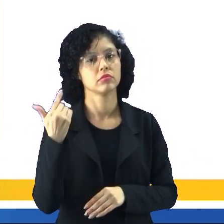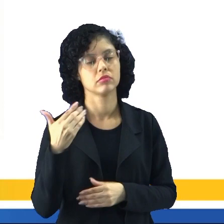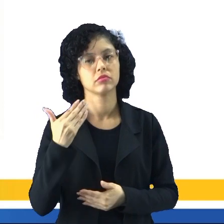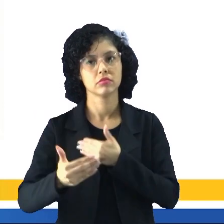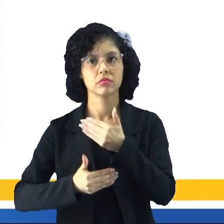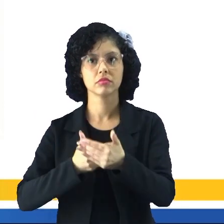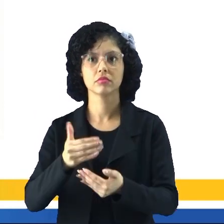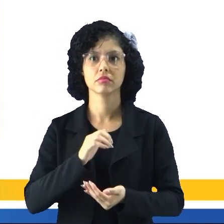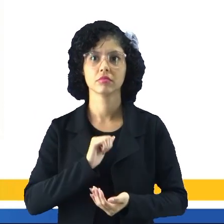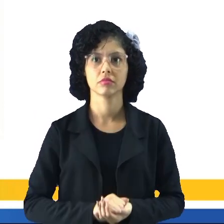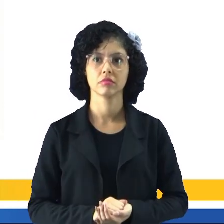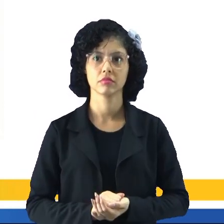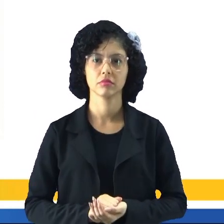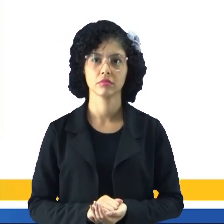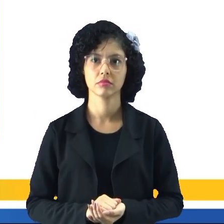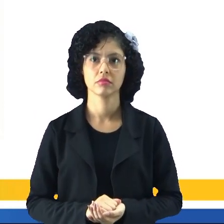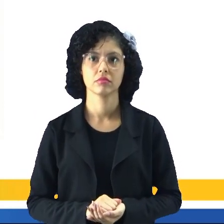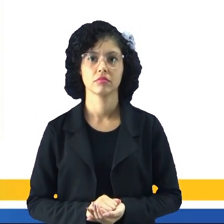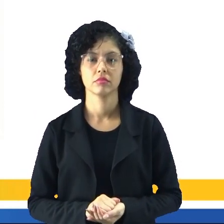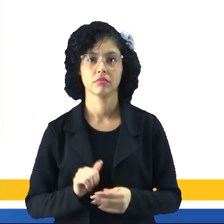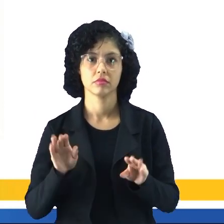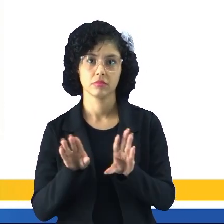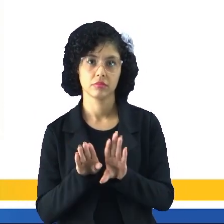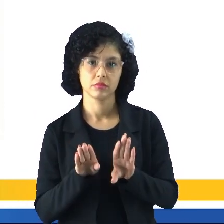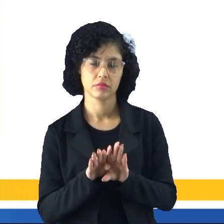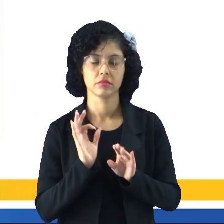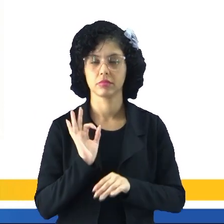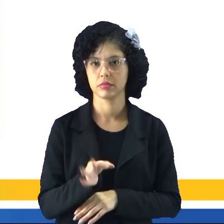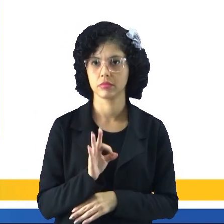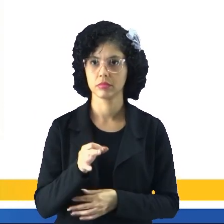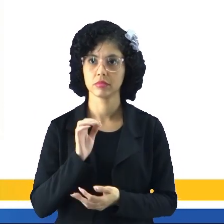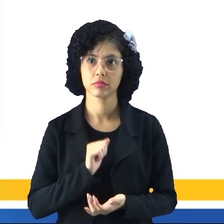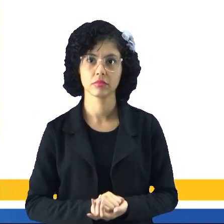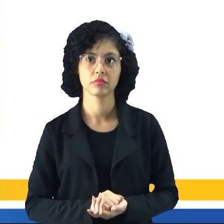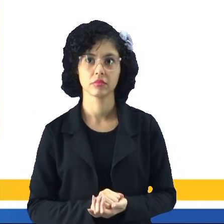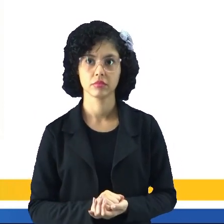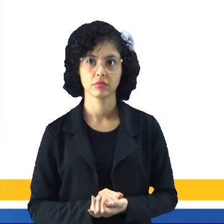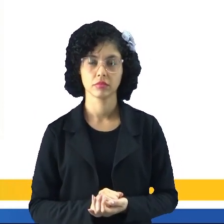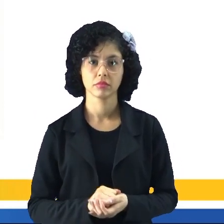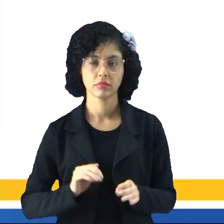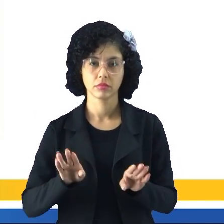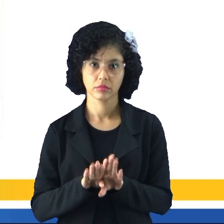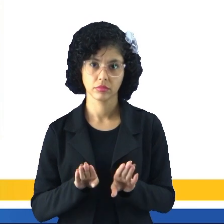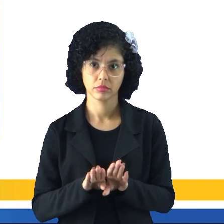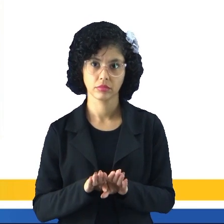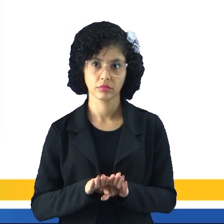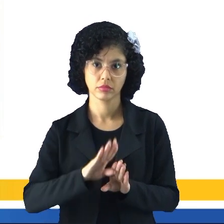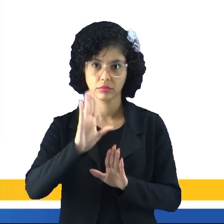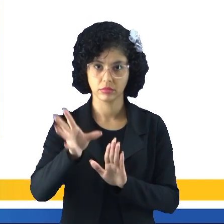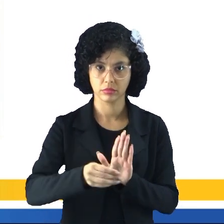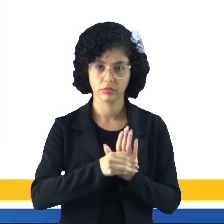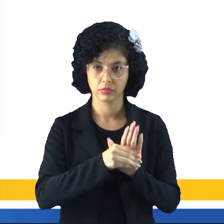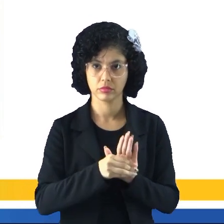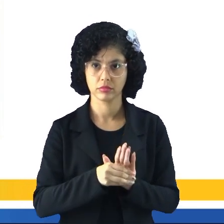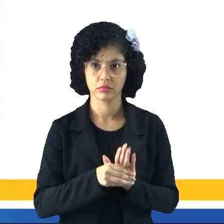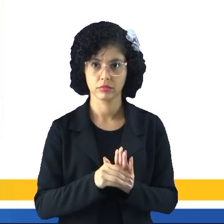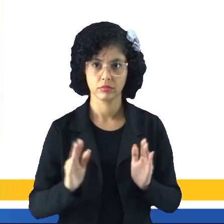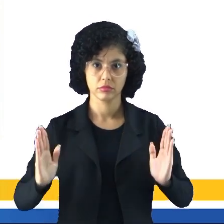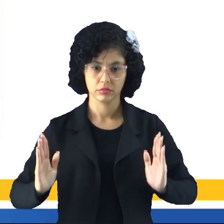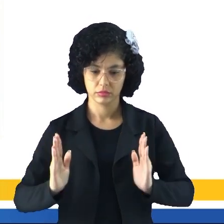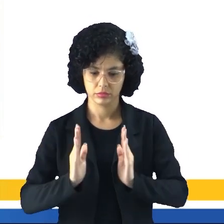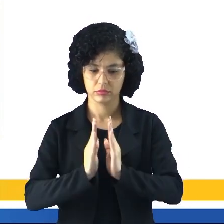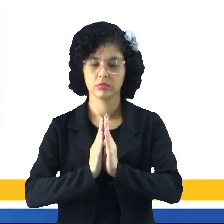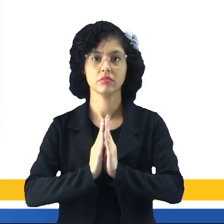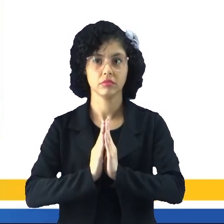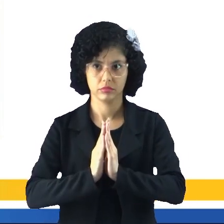do processo de eletrização por contato, certo? E como o próprio nome está dizendo, a gente precisa colocar um do lado do outro, né? Em